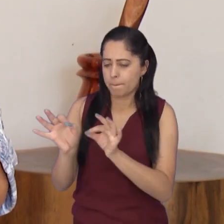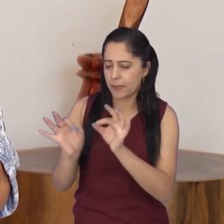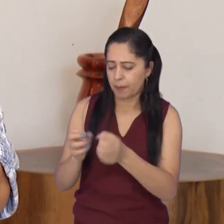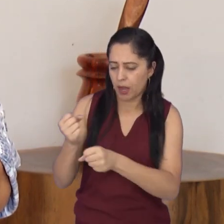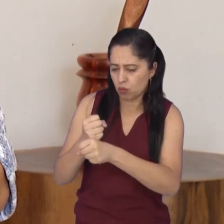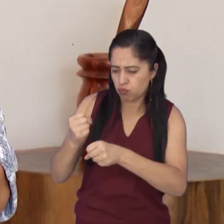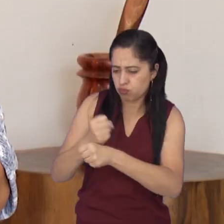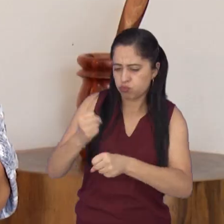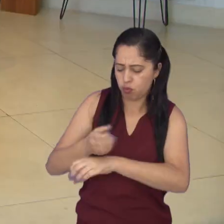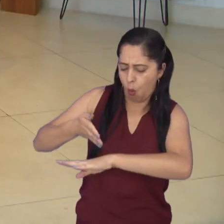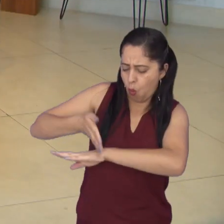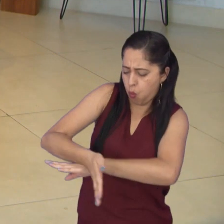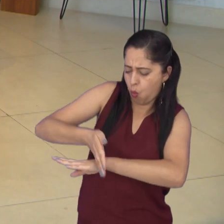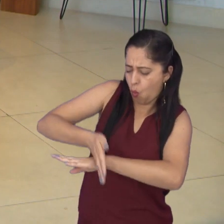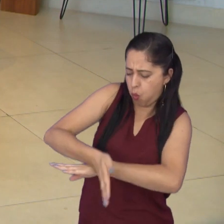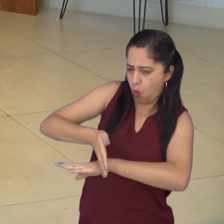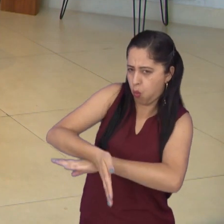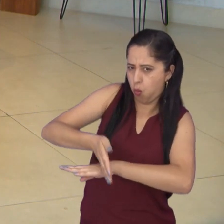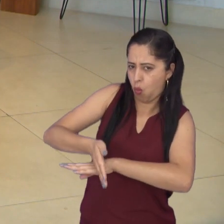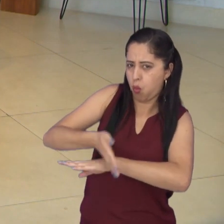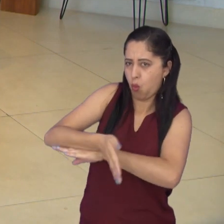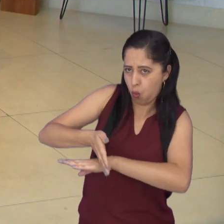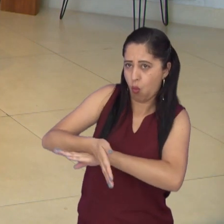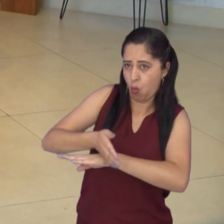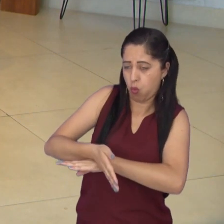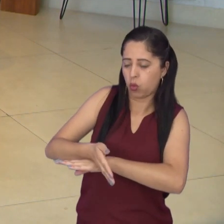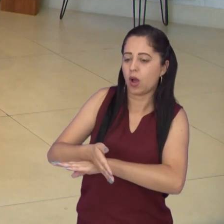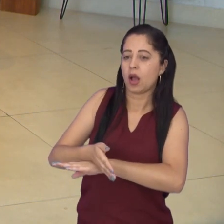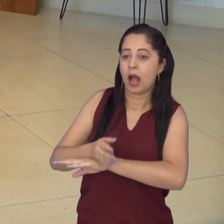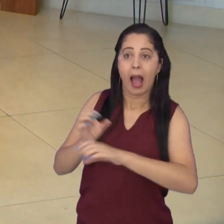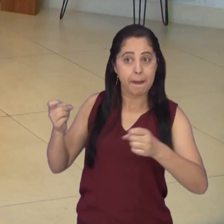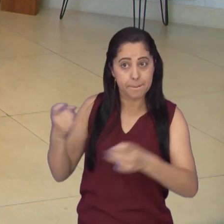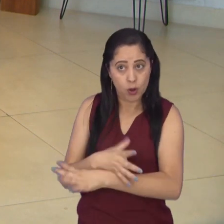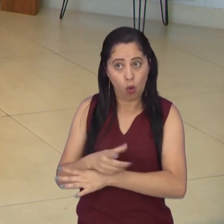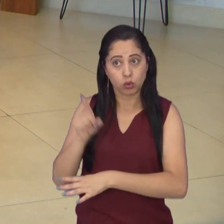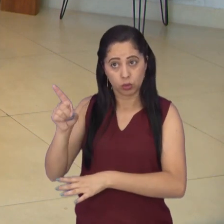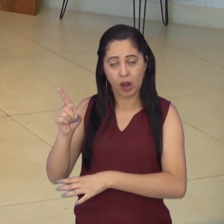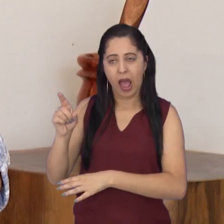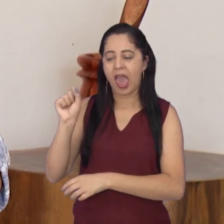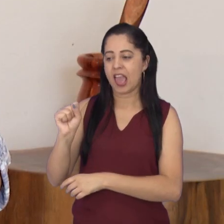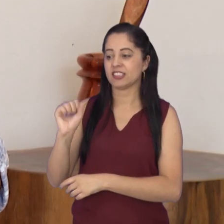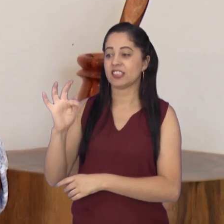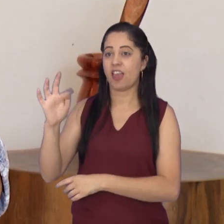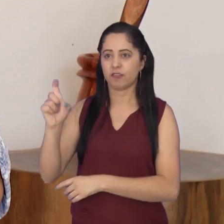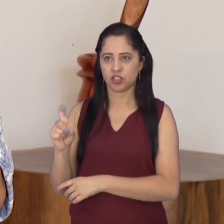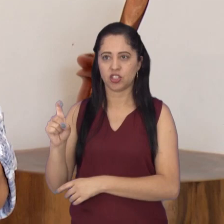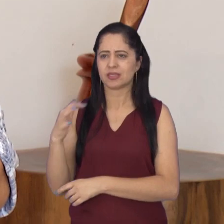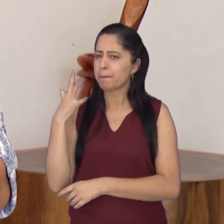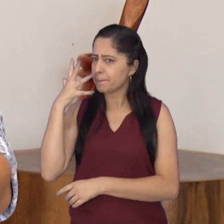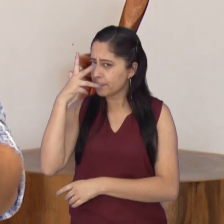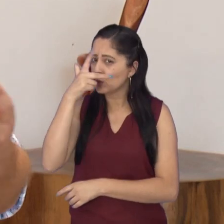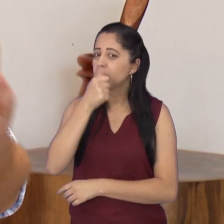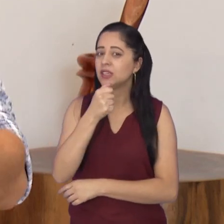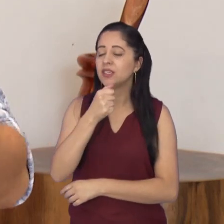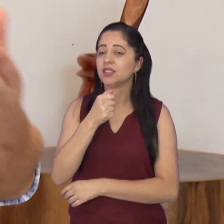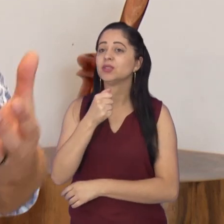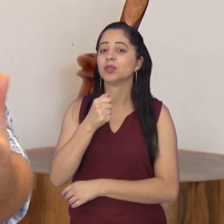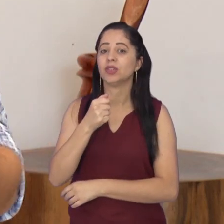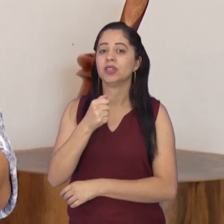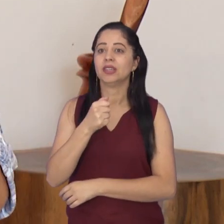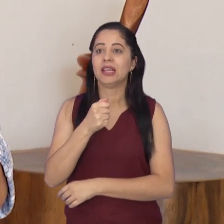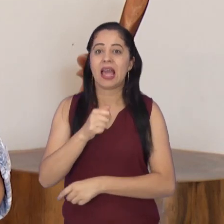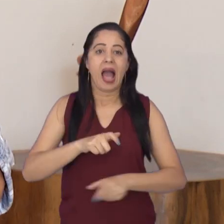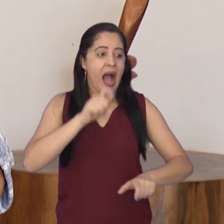e colocada num espaço super bacana em São Francisco Xavier, está lá com descritivo. É uma peça muito bacana, que eu tenho muita interação